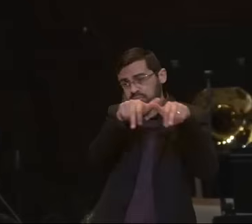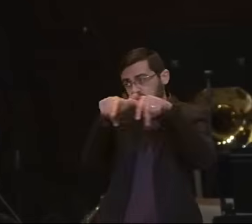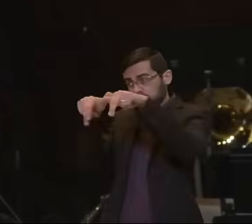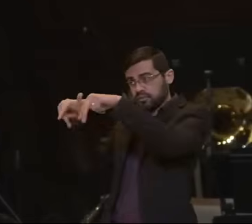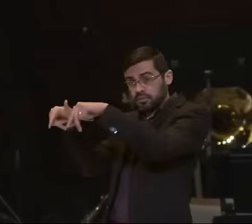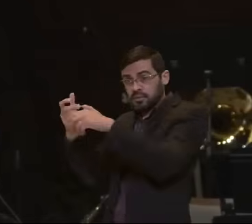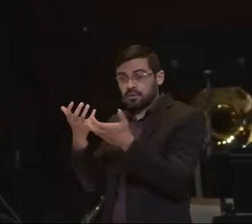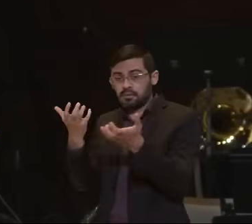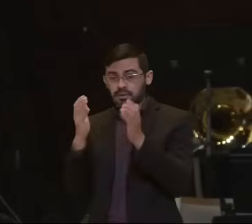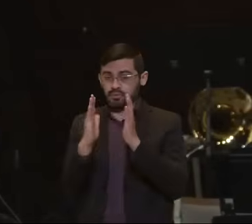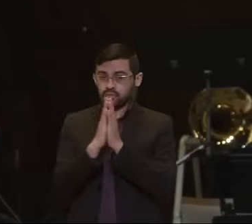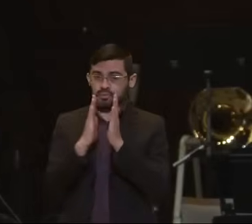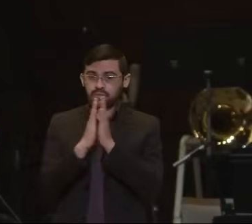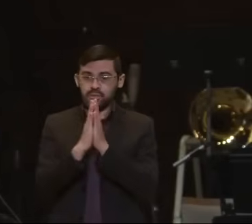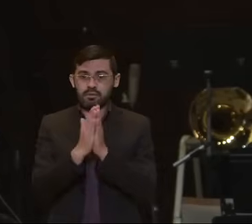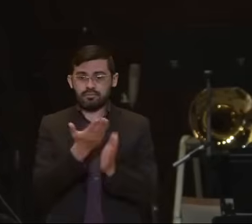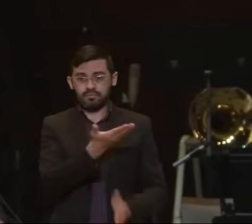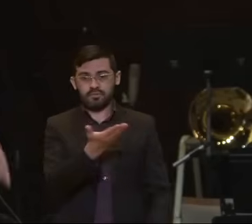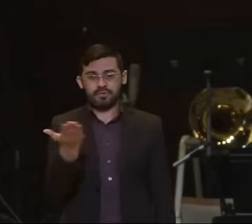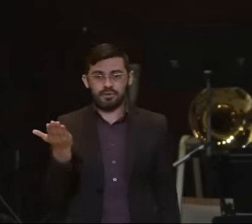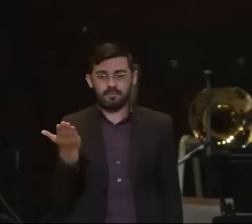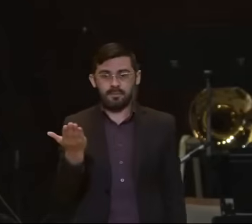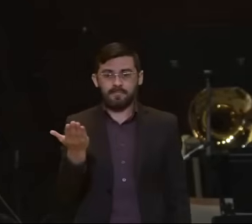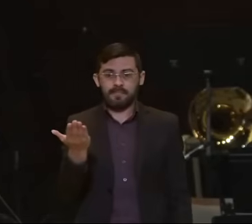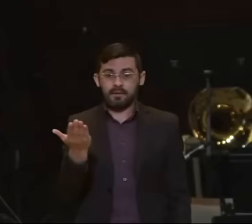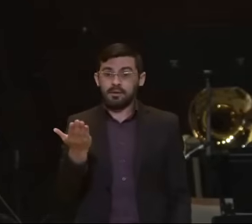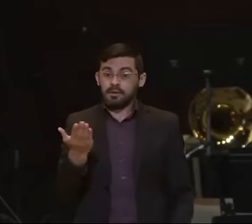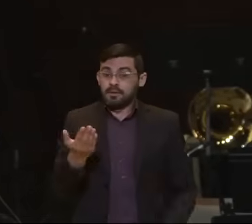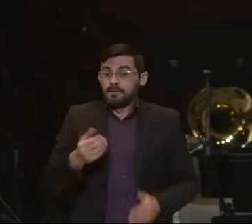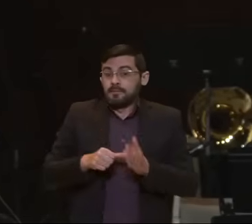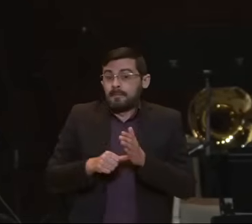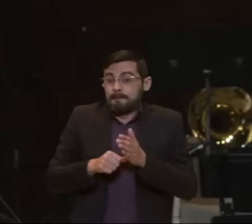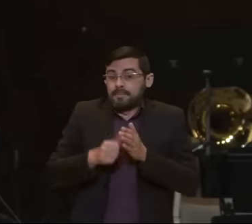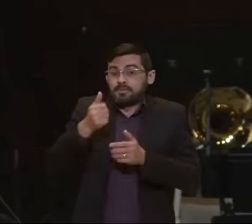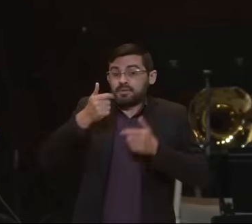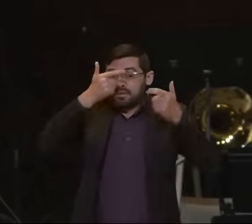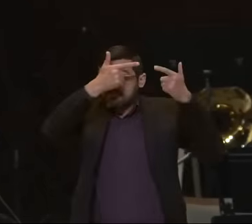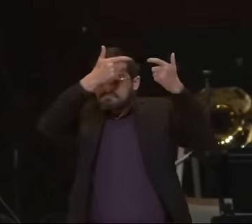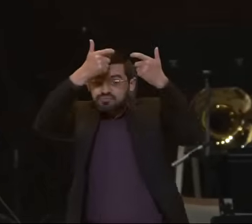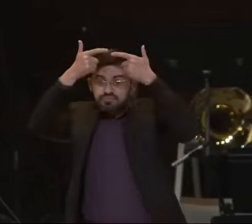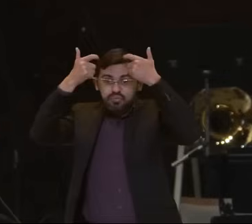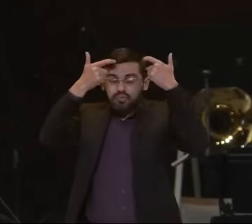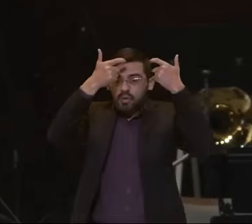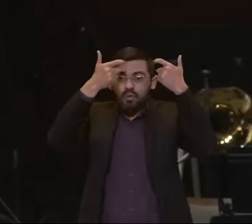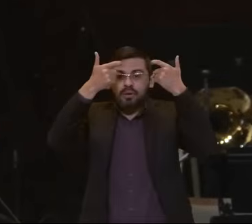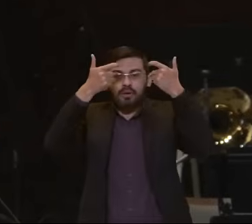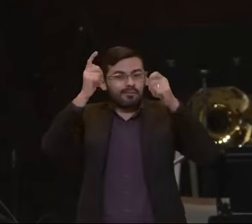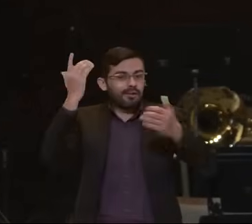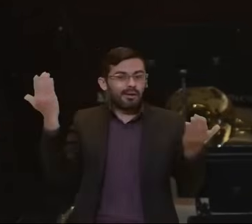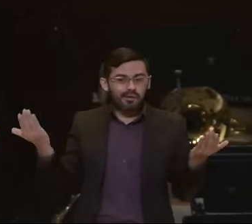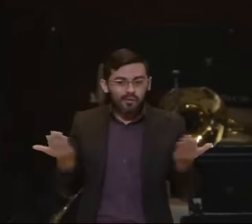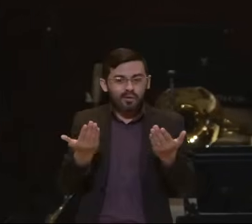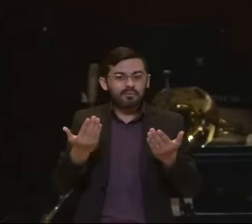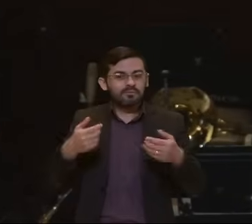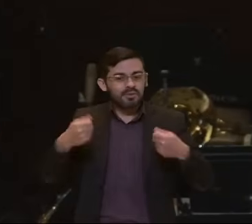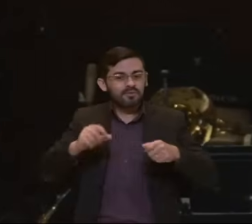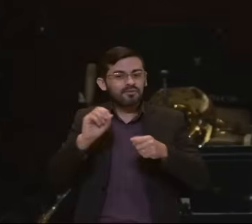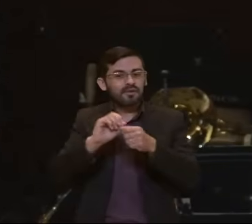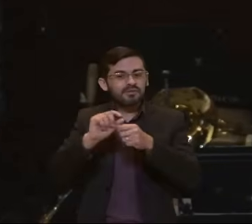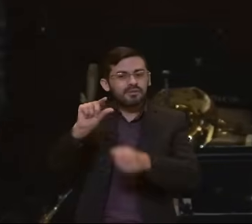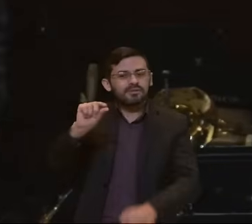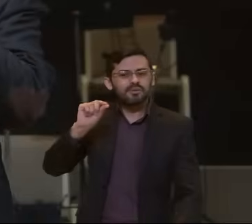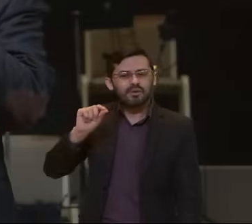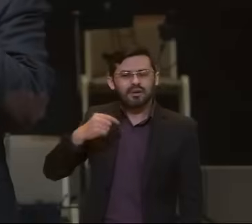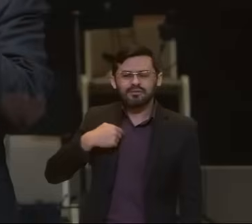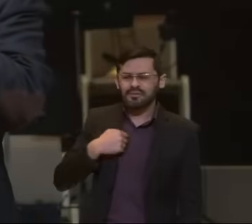frente, eu quero orar por você. E a primeira batalha espiritual acontece agora, quando a gente tem que tomar atitudes. E a gente diz: ah,